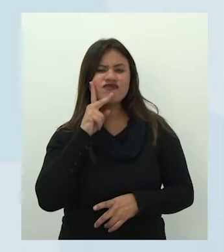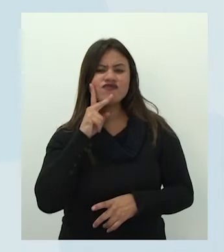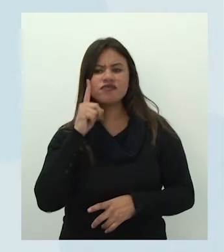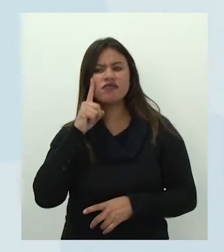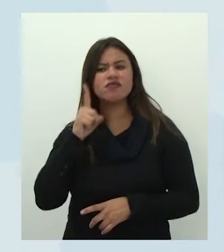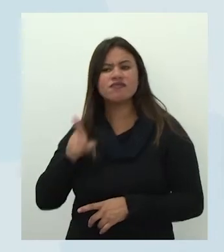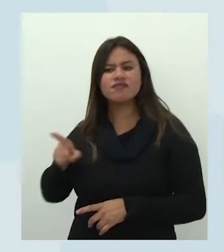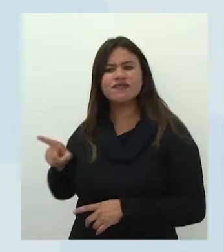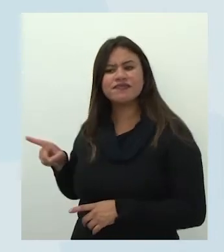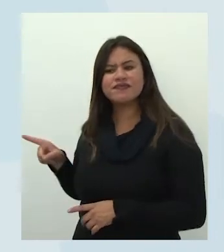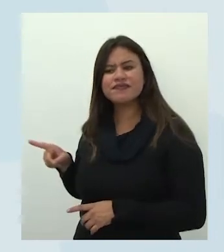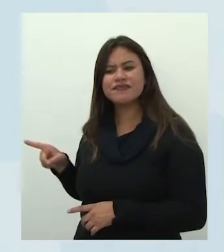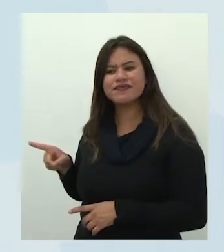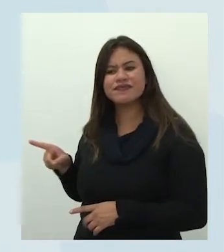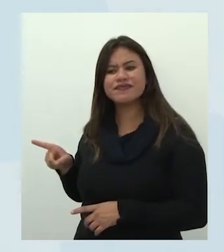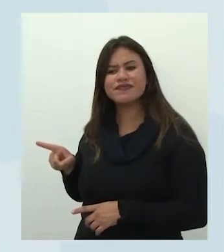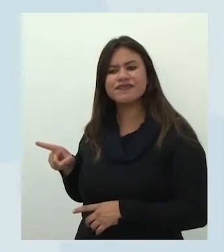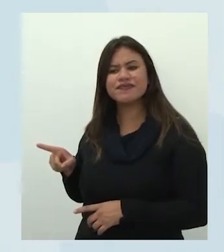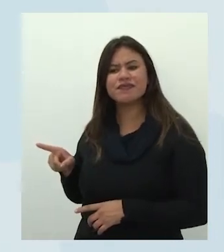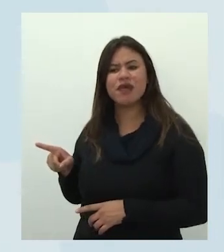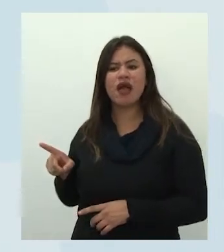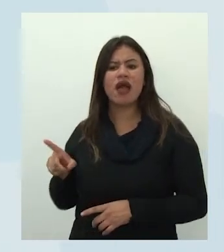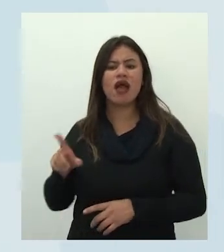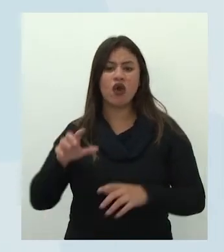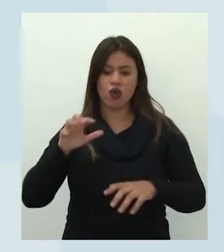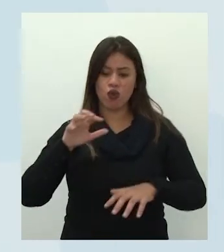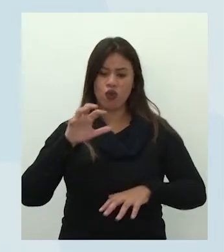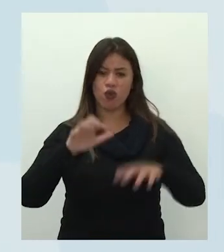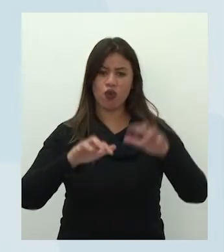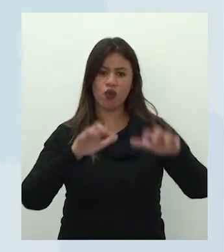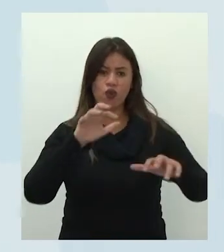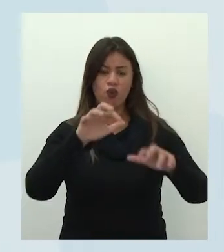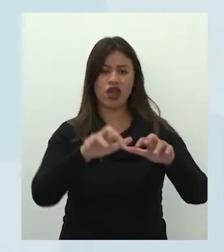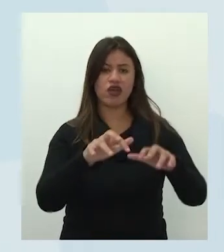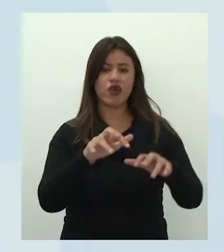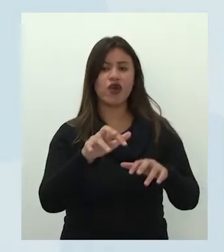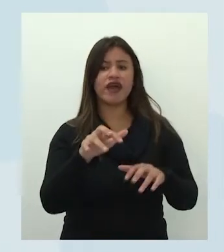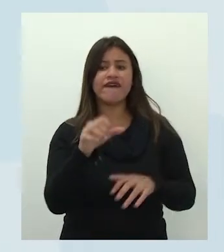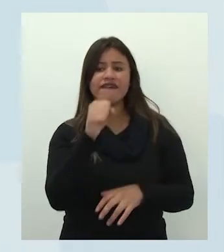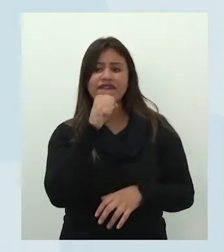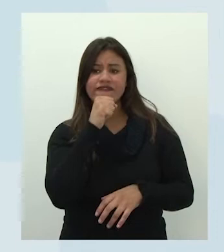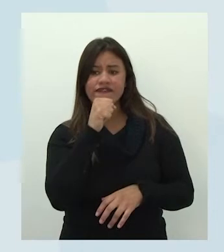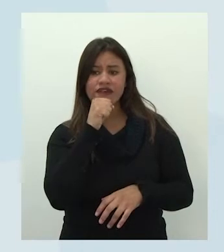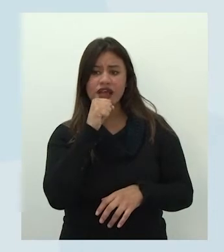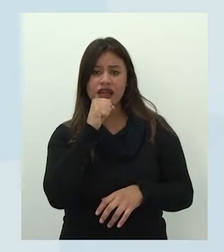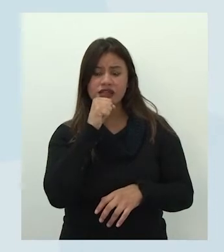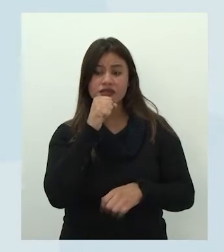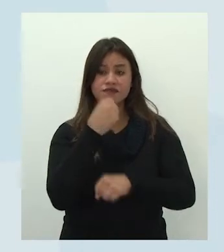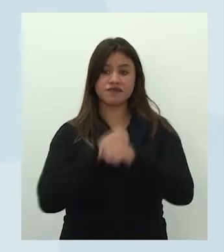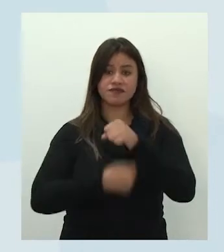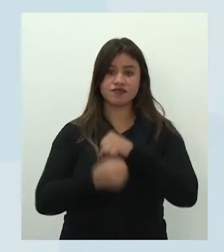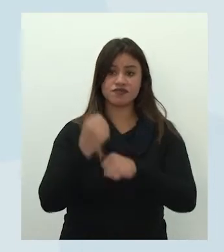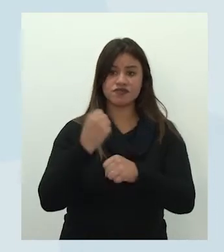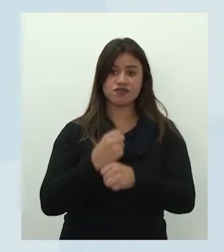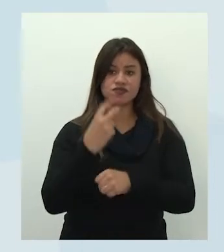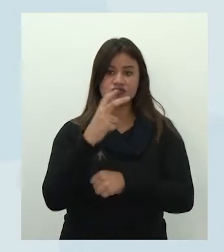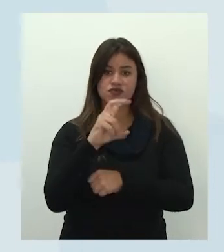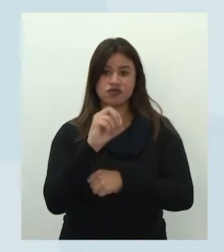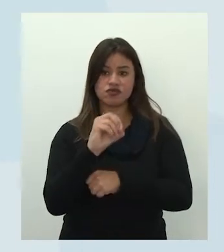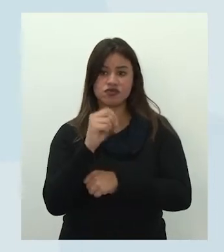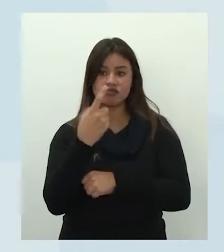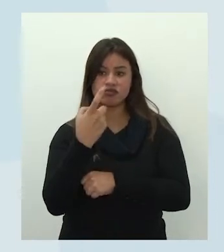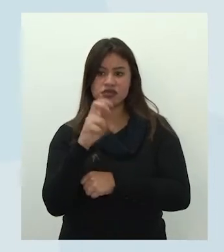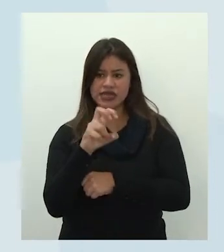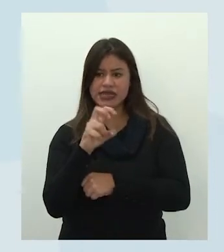são regiões mais envelhecidas. Se vocês olharem em 2015, são poucas regiões da